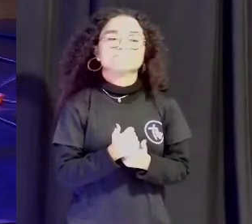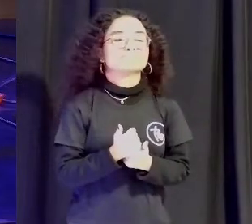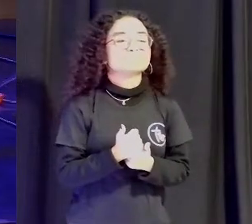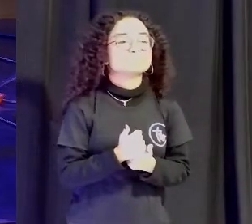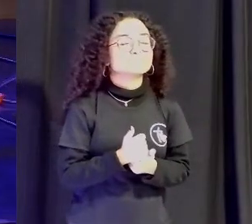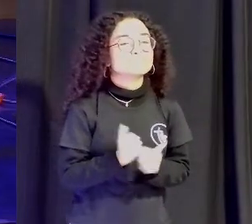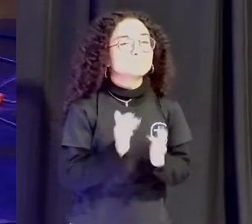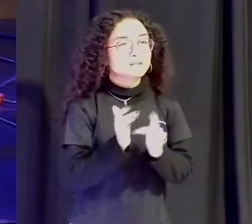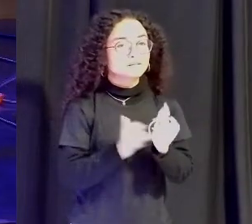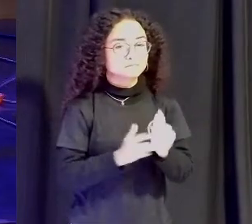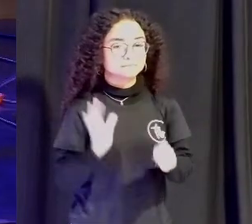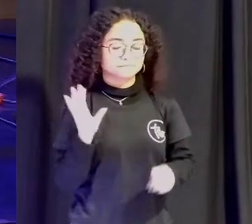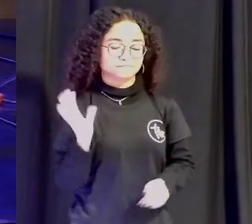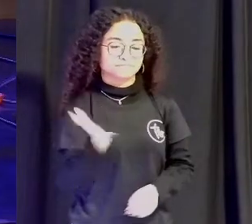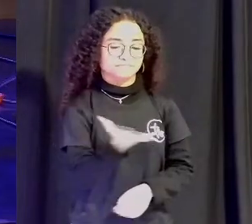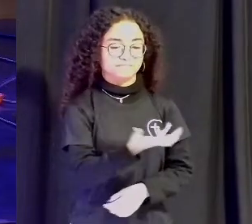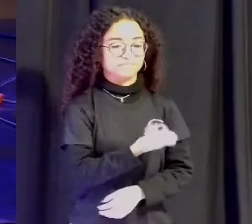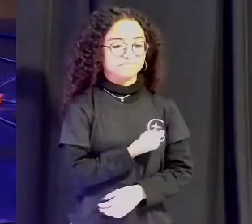Jesus nos salvou.